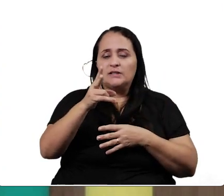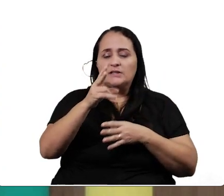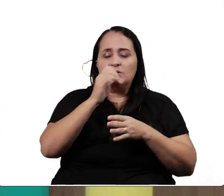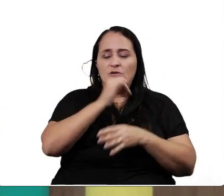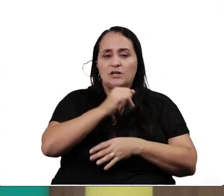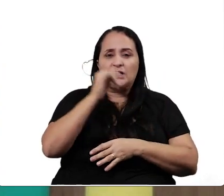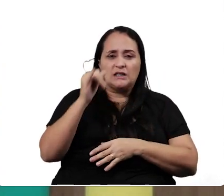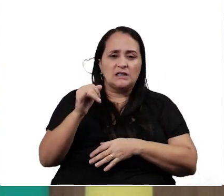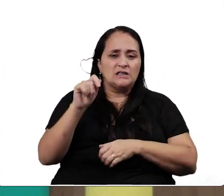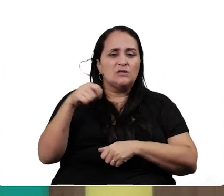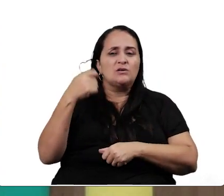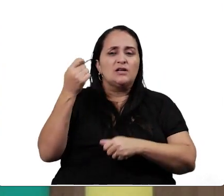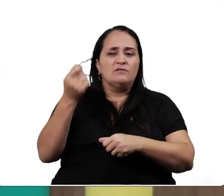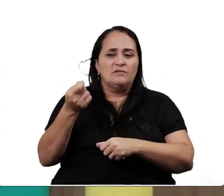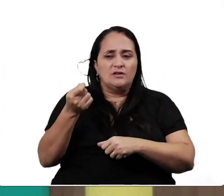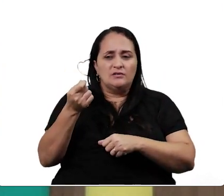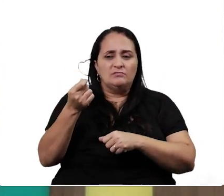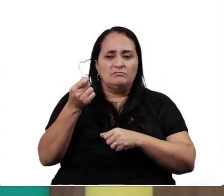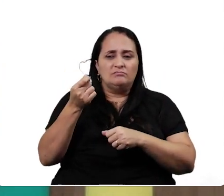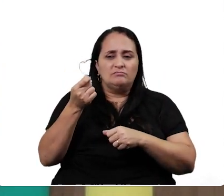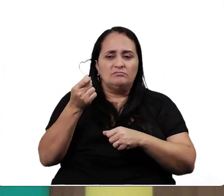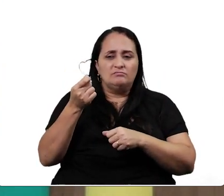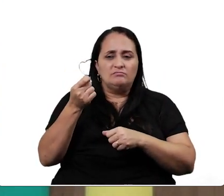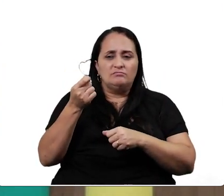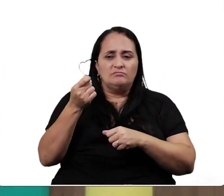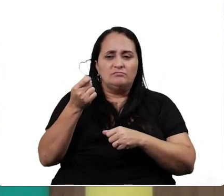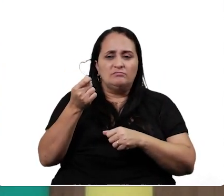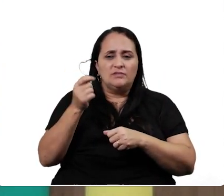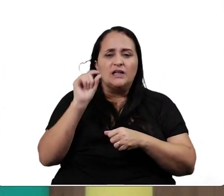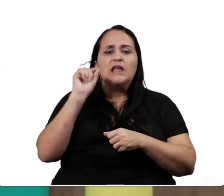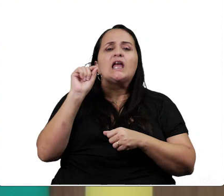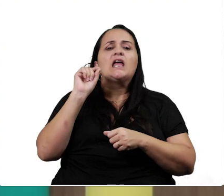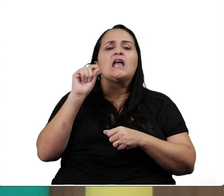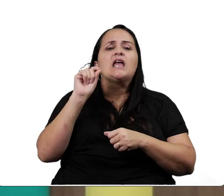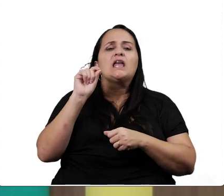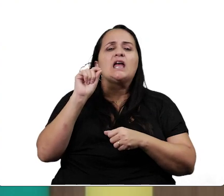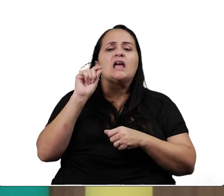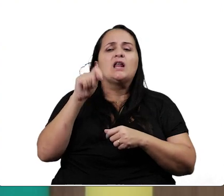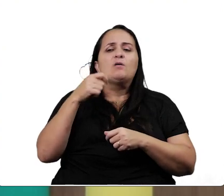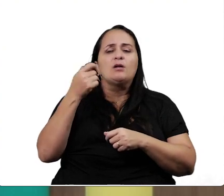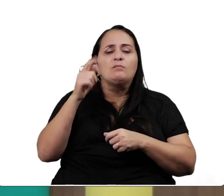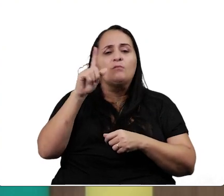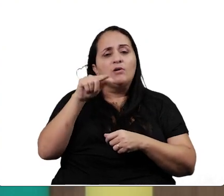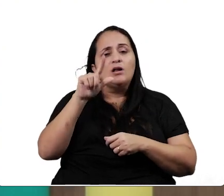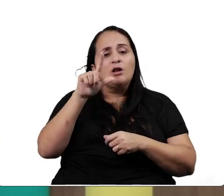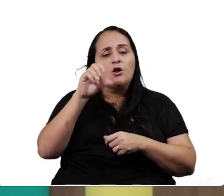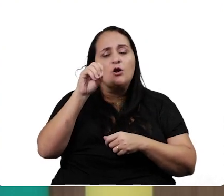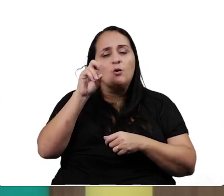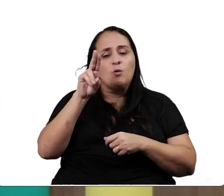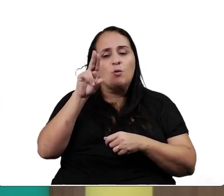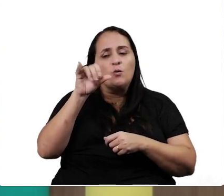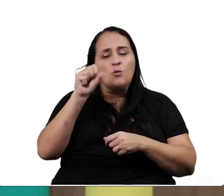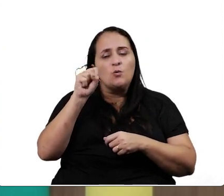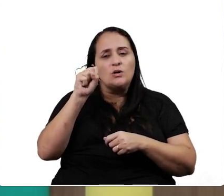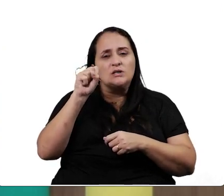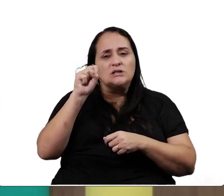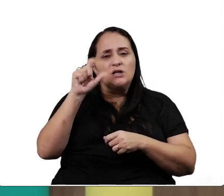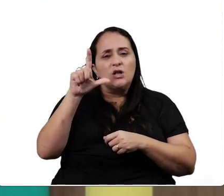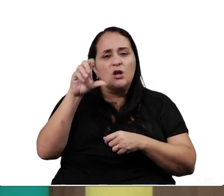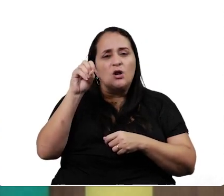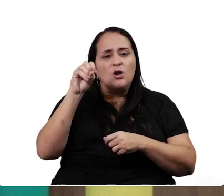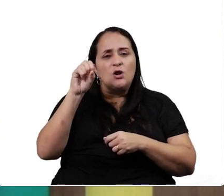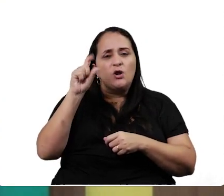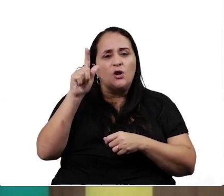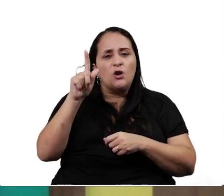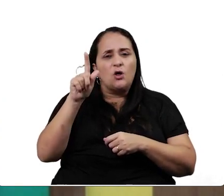a orientação. Quem deu a orientação foi o alemão. Quem era o alemão? Luz Long. Então, se a